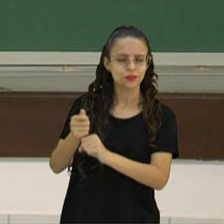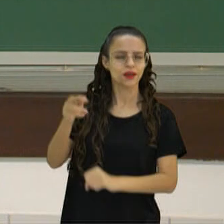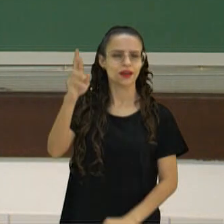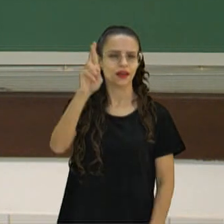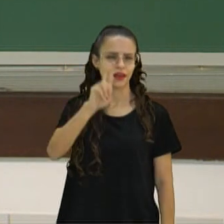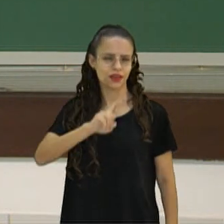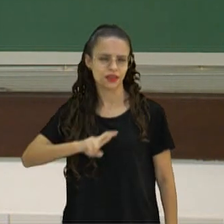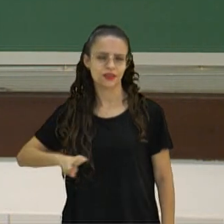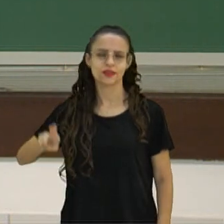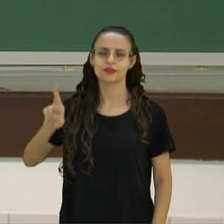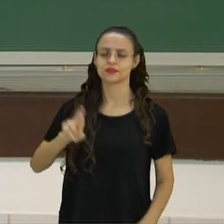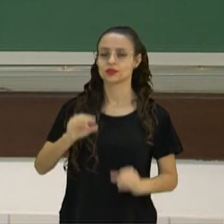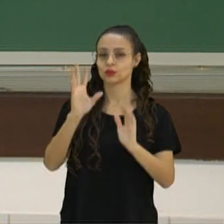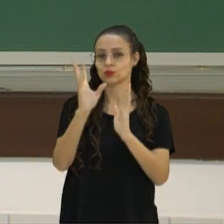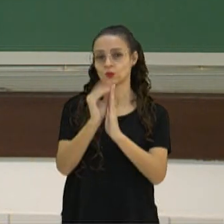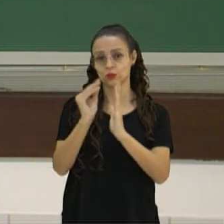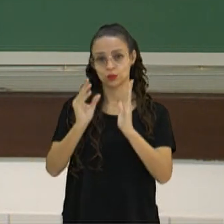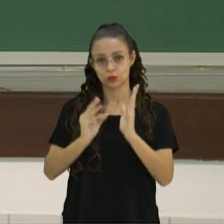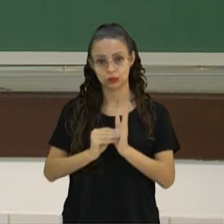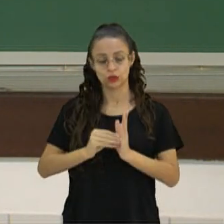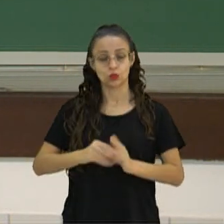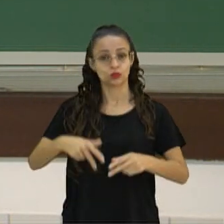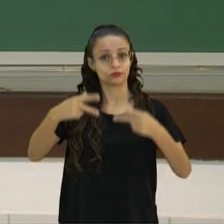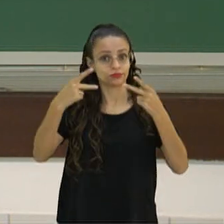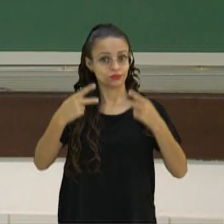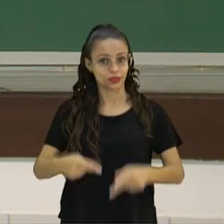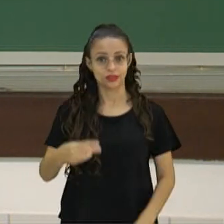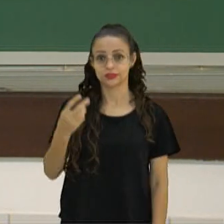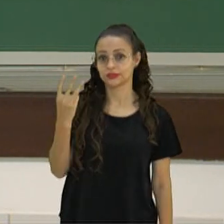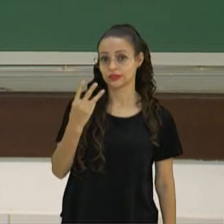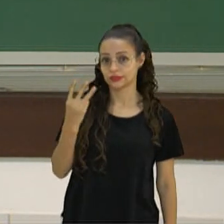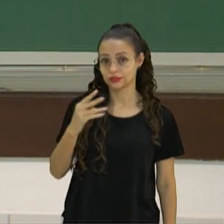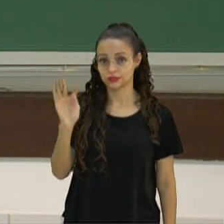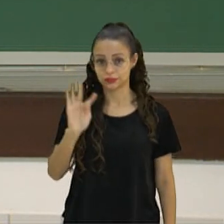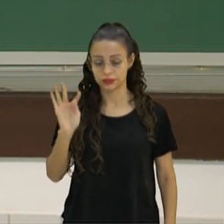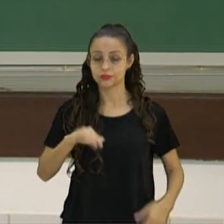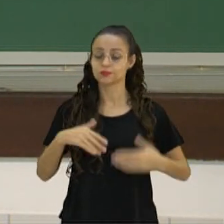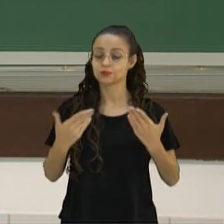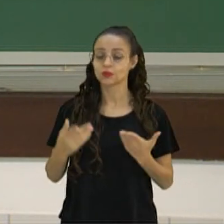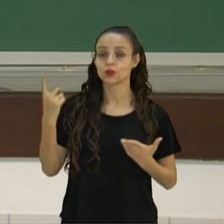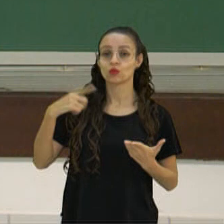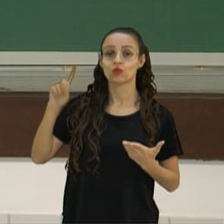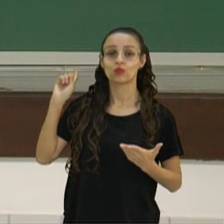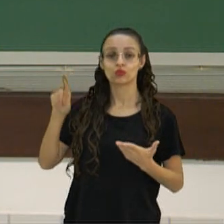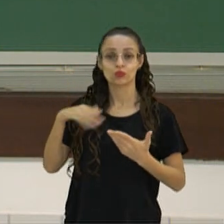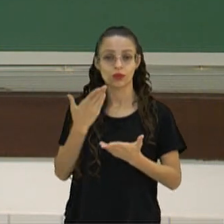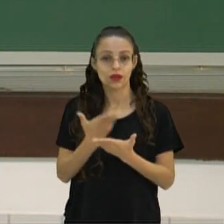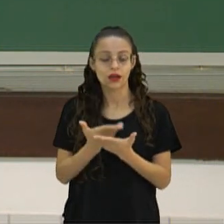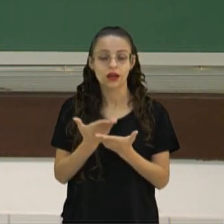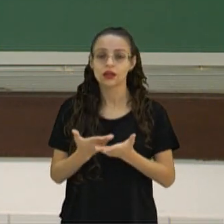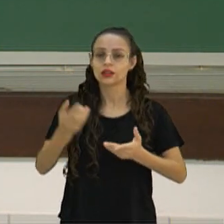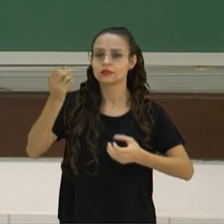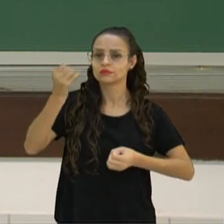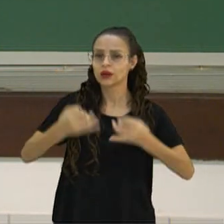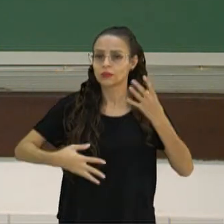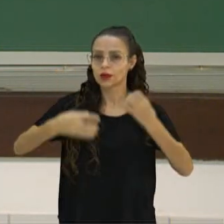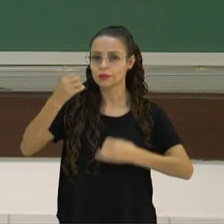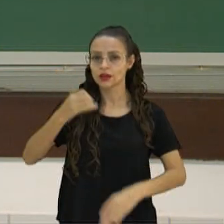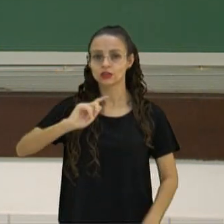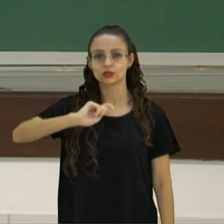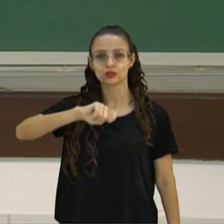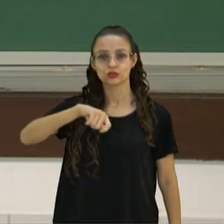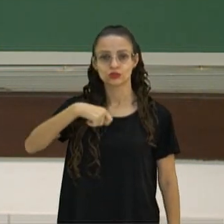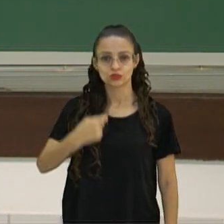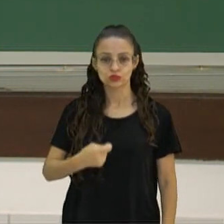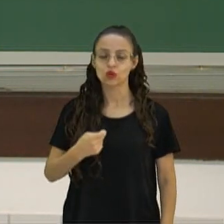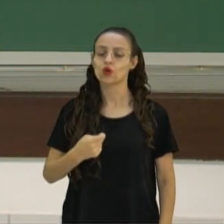abordados e conteúdos trabalhados nesse trimestre. A aula passada encerramos os conteúdos ginásticos, né? Nessa